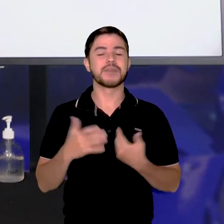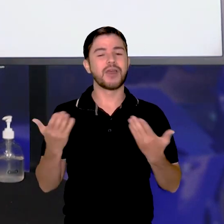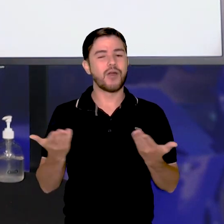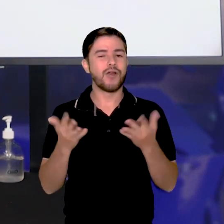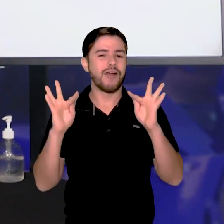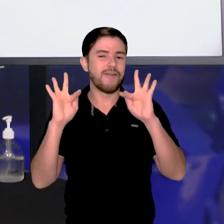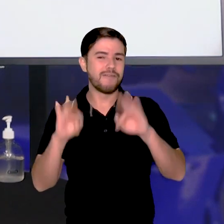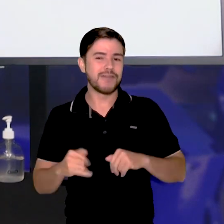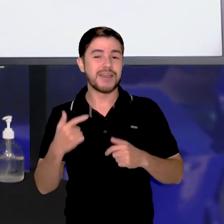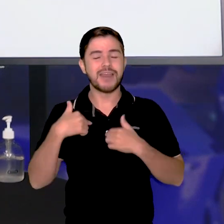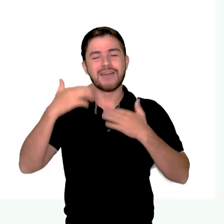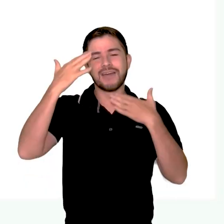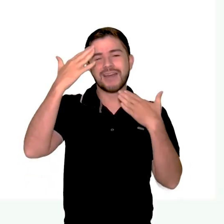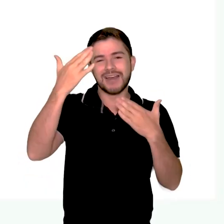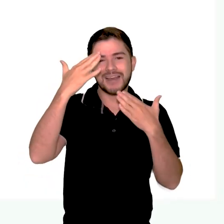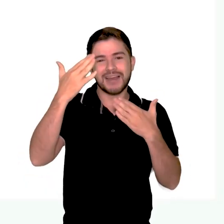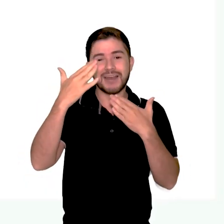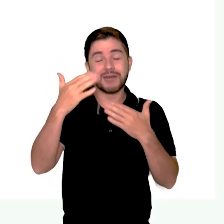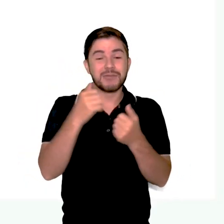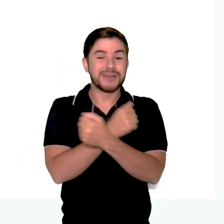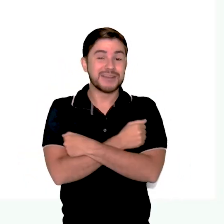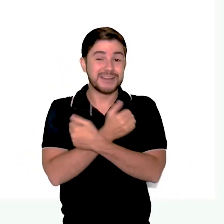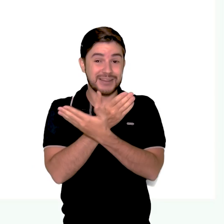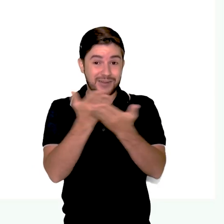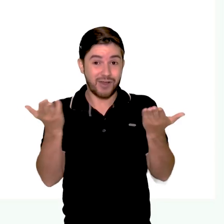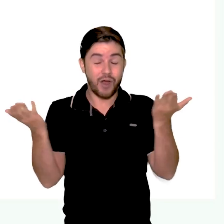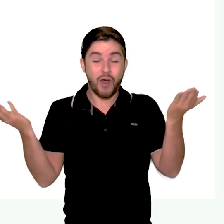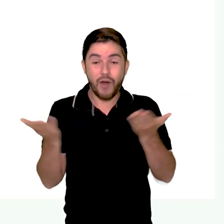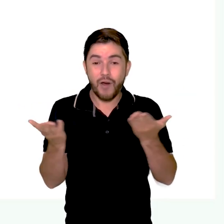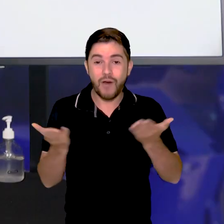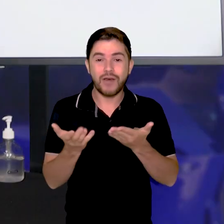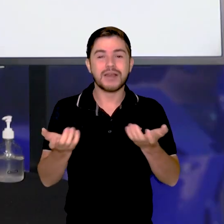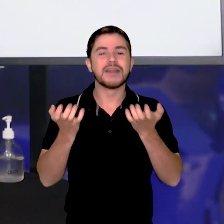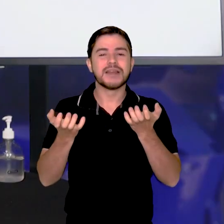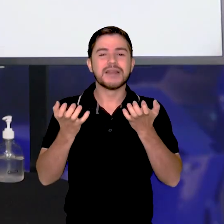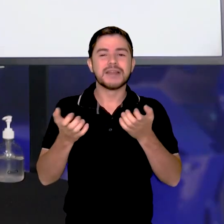hoje é só. Eu agradeço muito a companhia de vocês no dia de hoje.